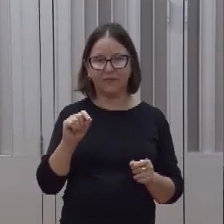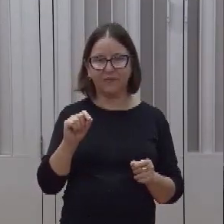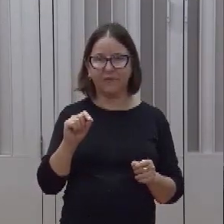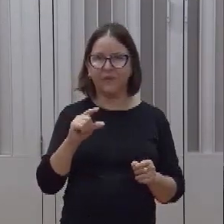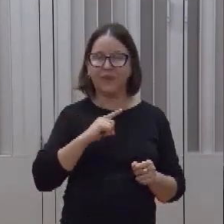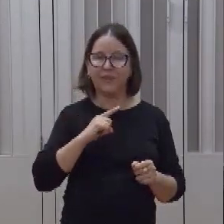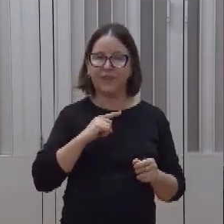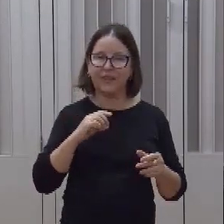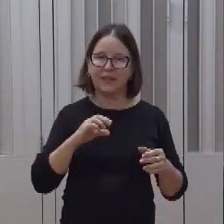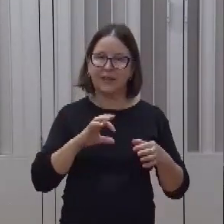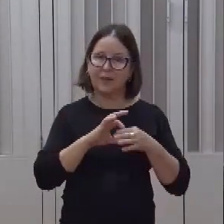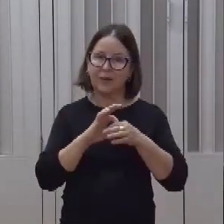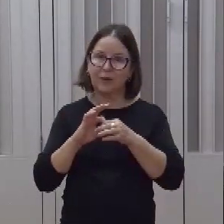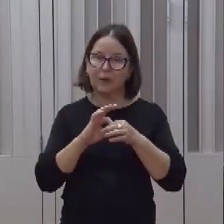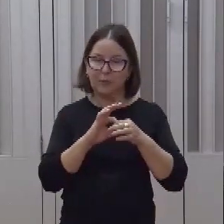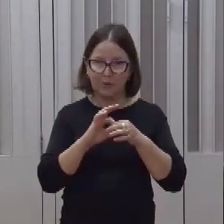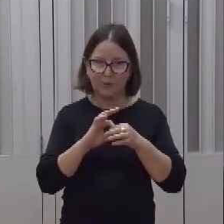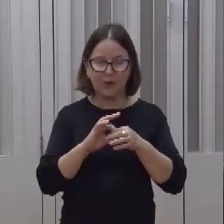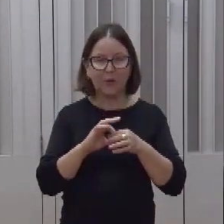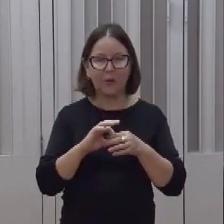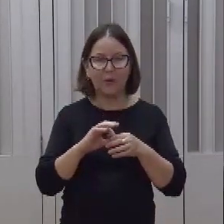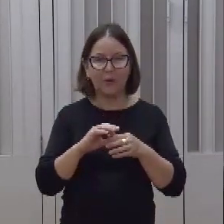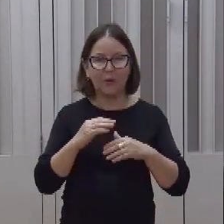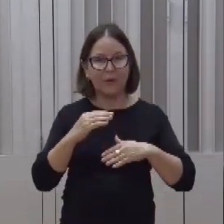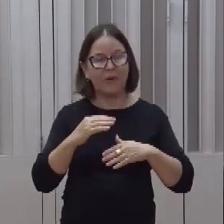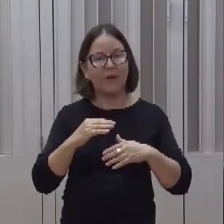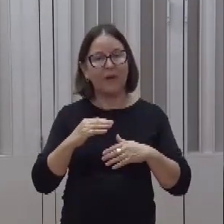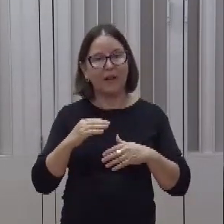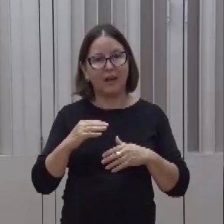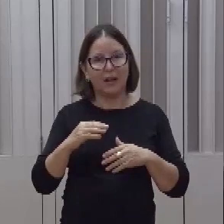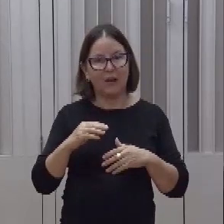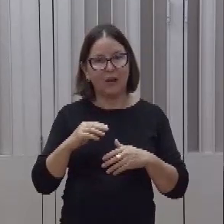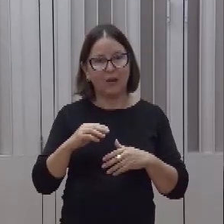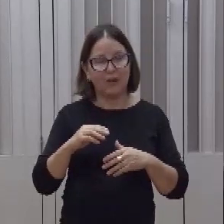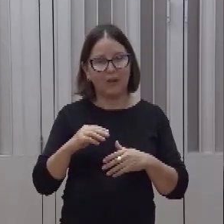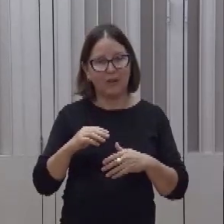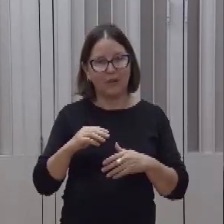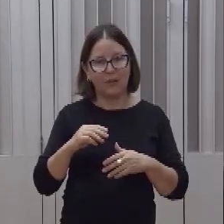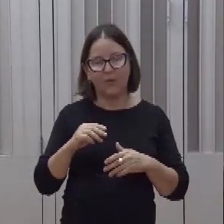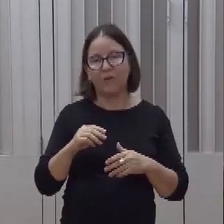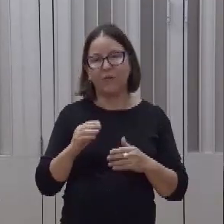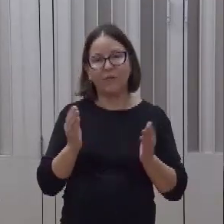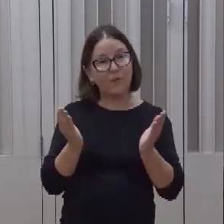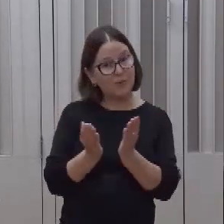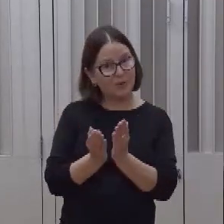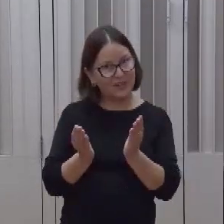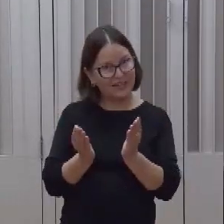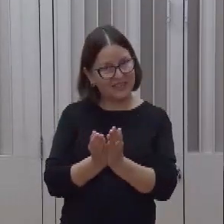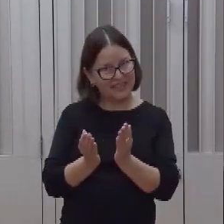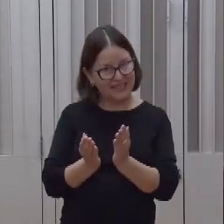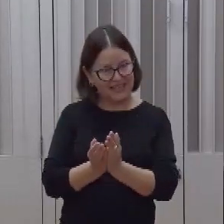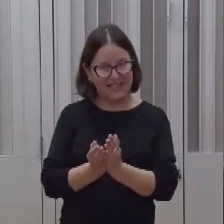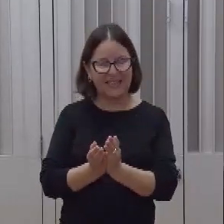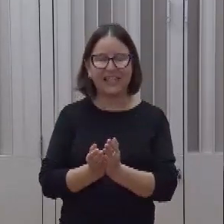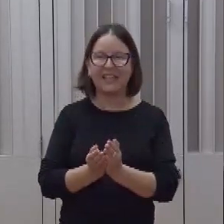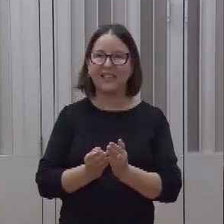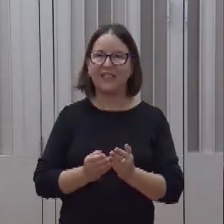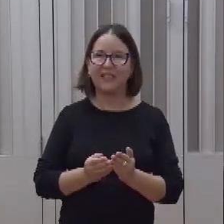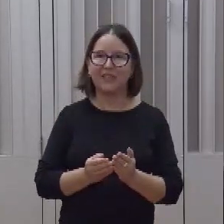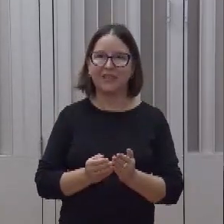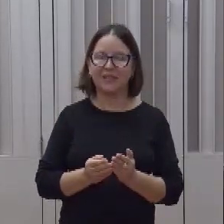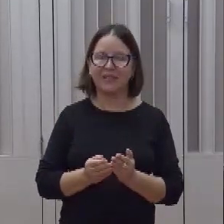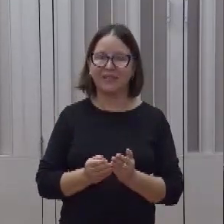outros crentes na experiência da vida corporal. Isto é, carregando